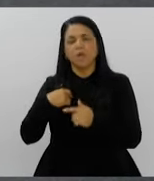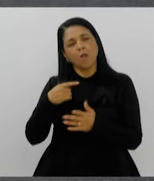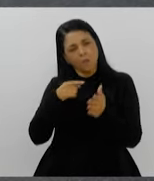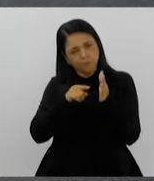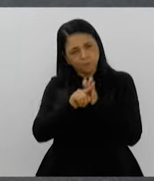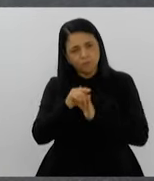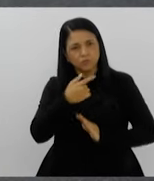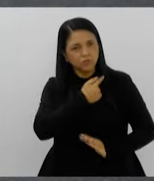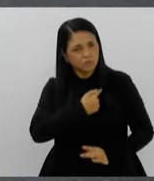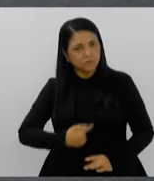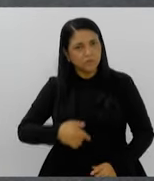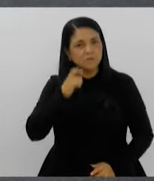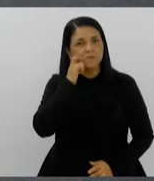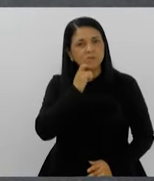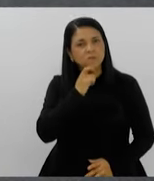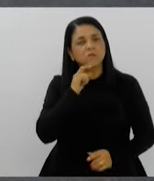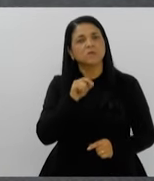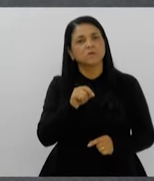Castro,